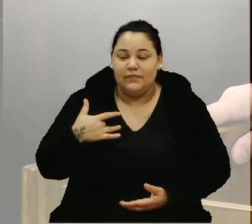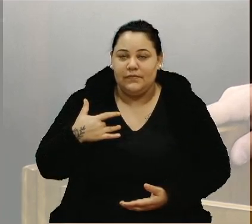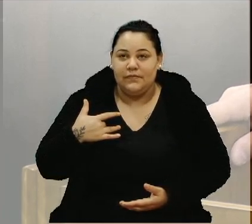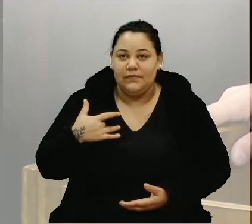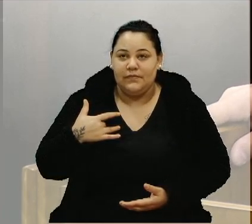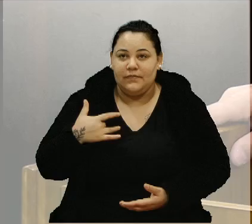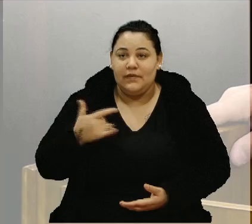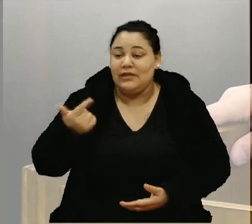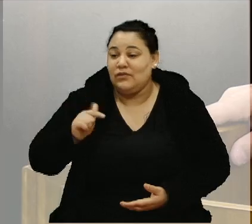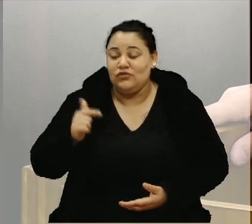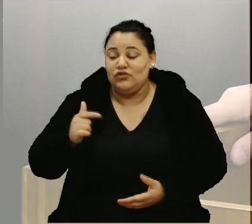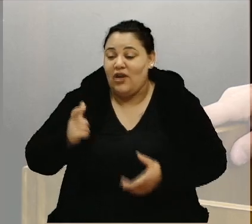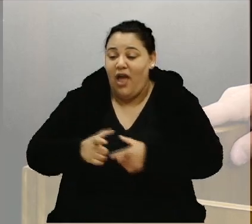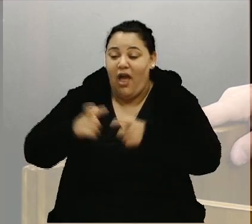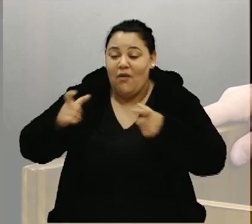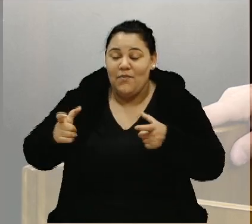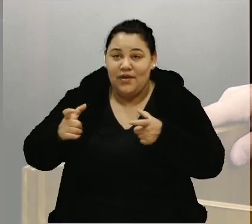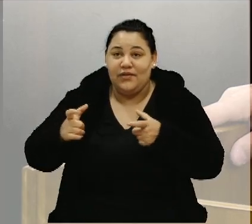Não tinha aumento da